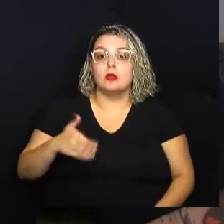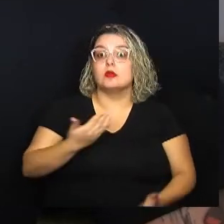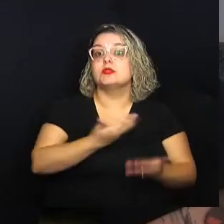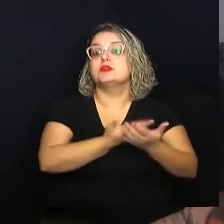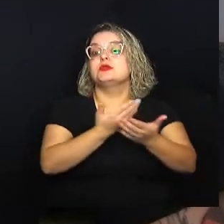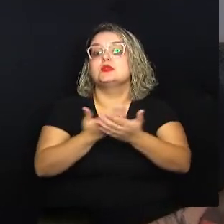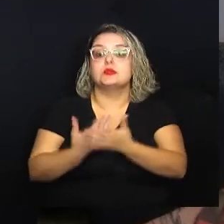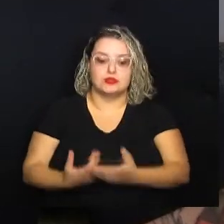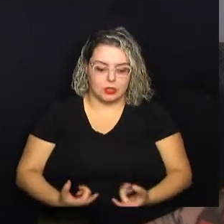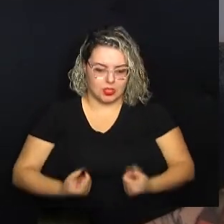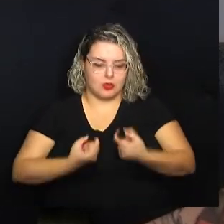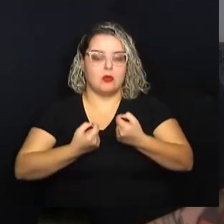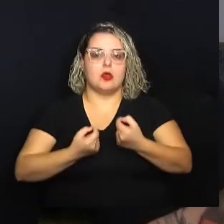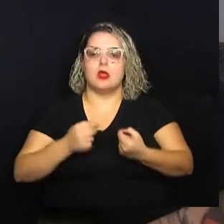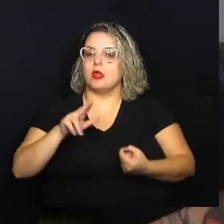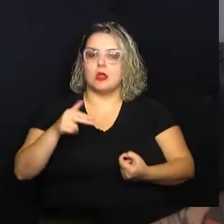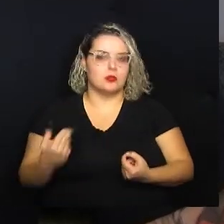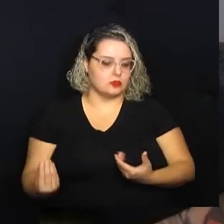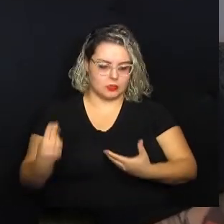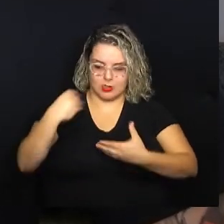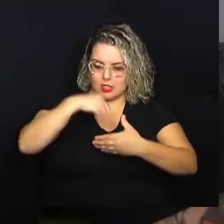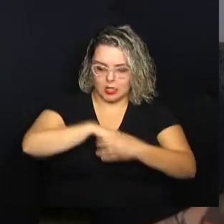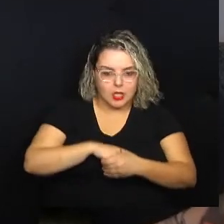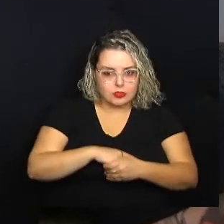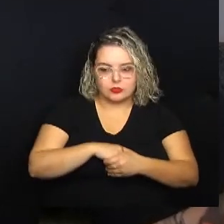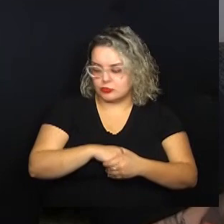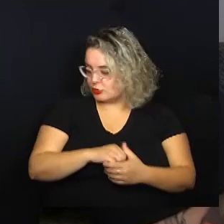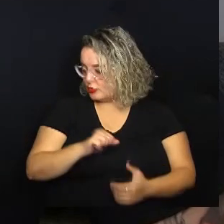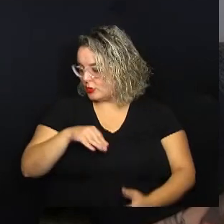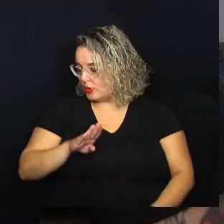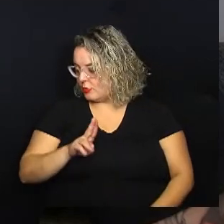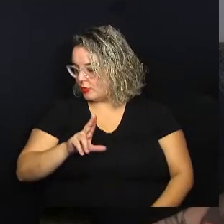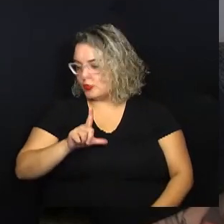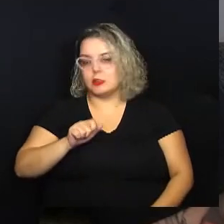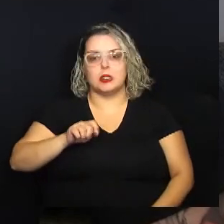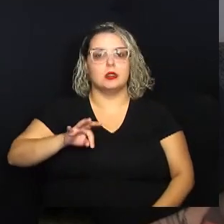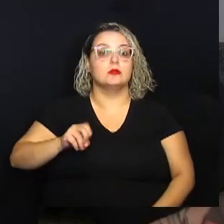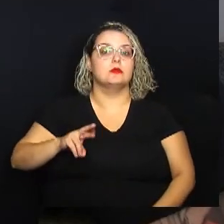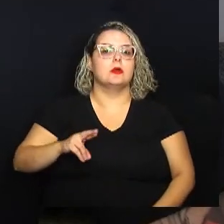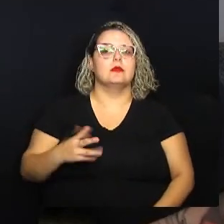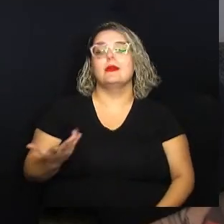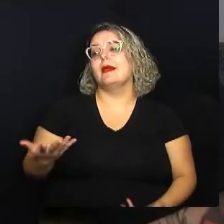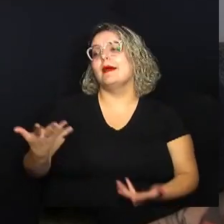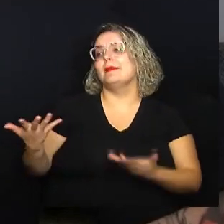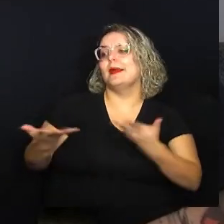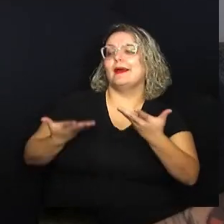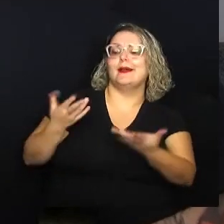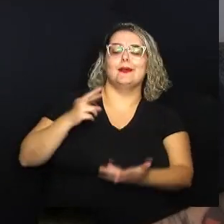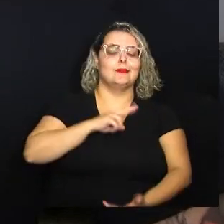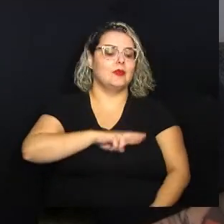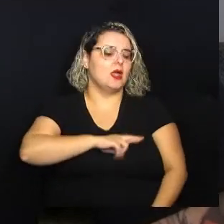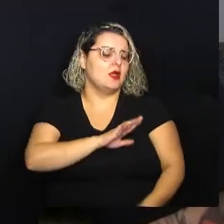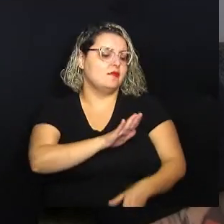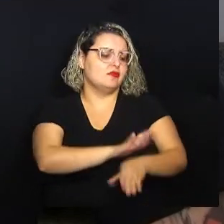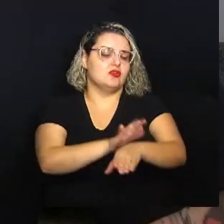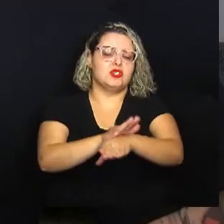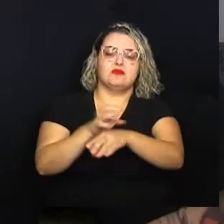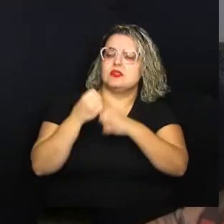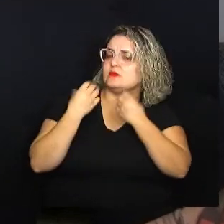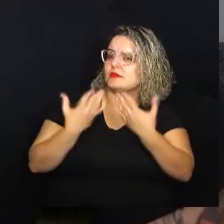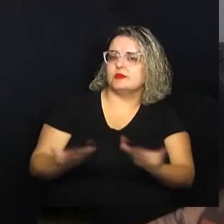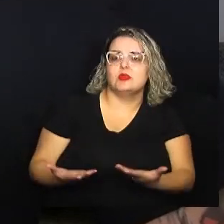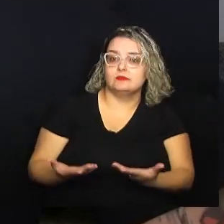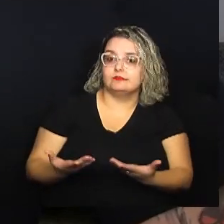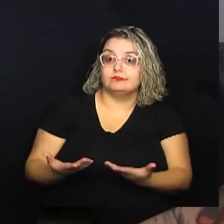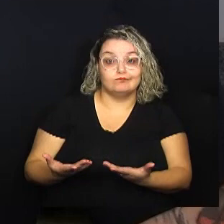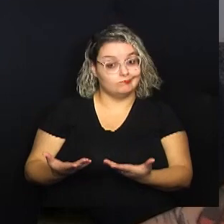tentou trazer. Quando você vai estudar câncer, mas você nunca esteve dentro de um ambulatório, tem bastante romantização. Você fala, nossa,